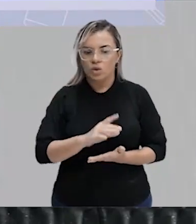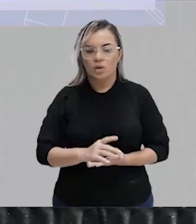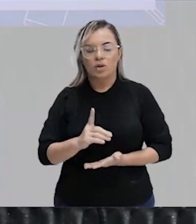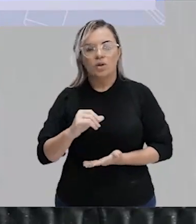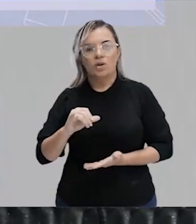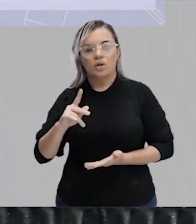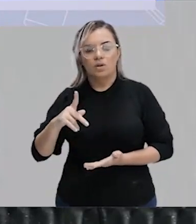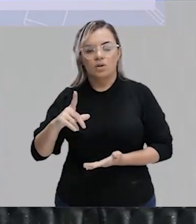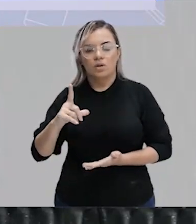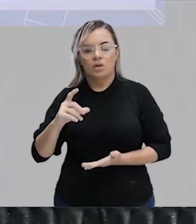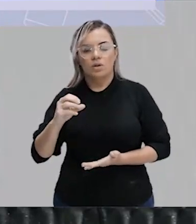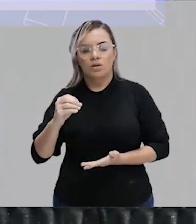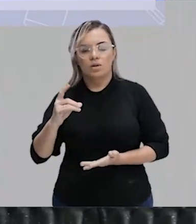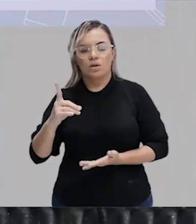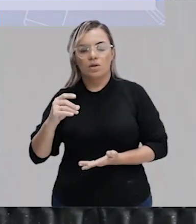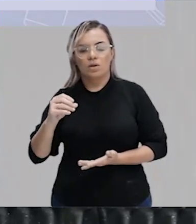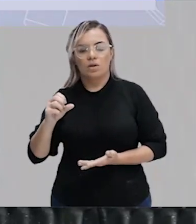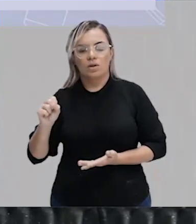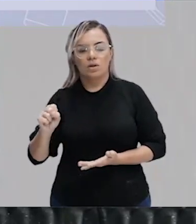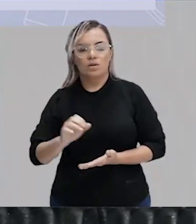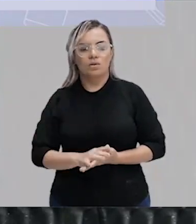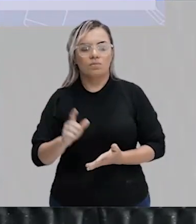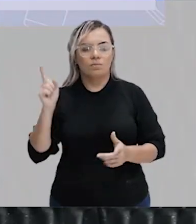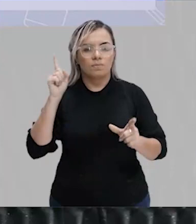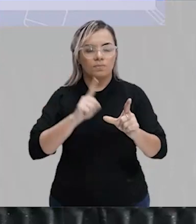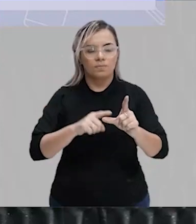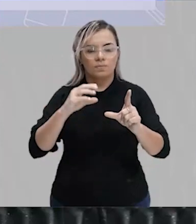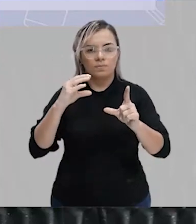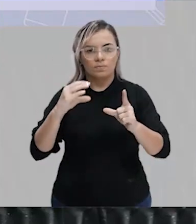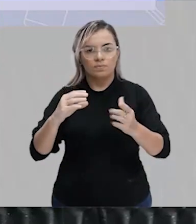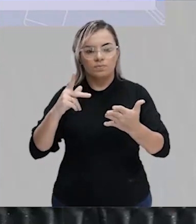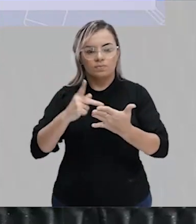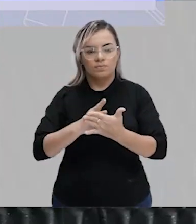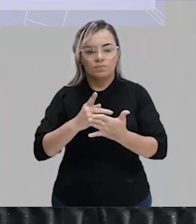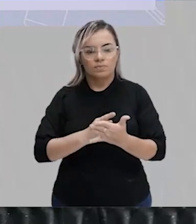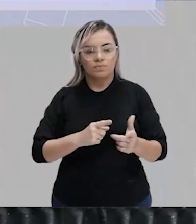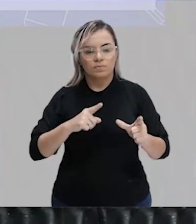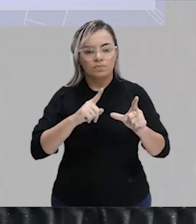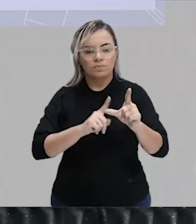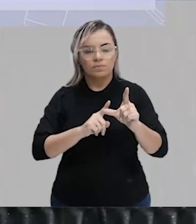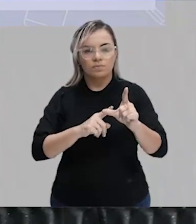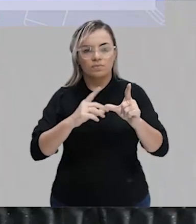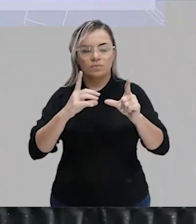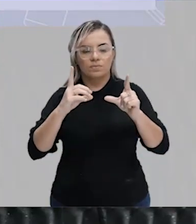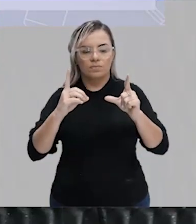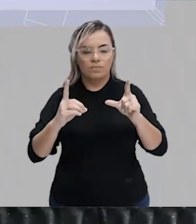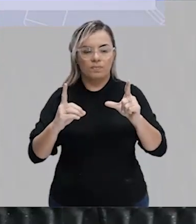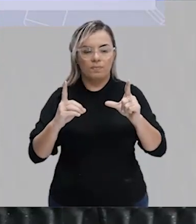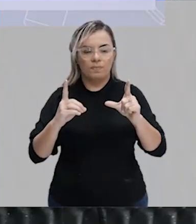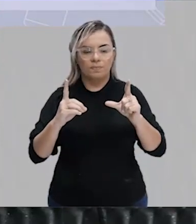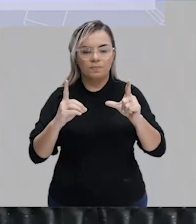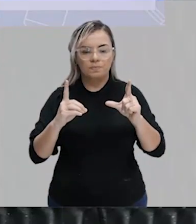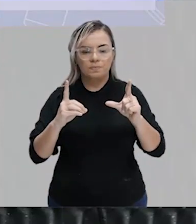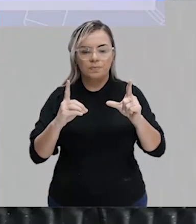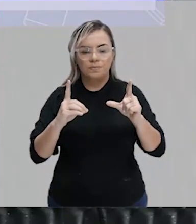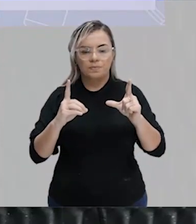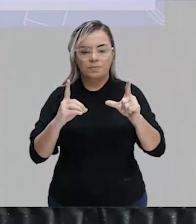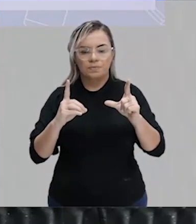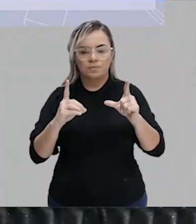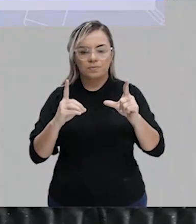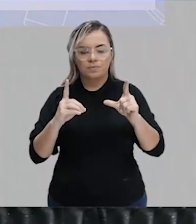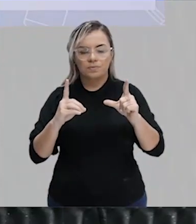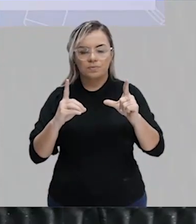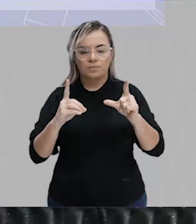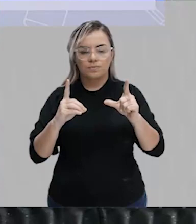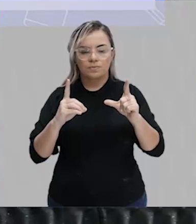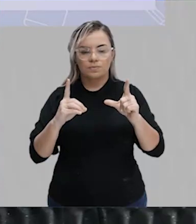diploides. Letra C está errada também. Uma das fases do desenvolvimento denomina-se